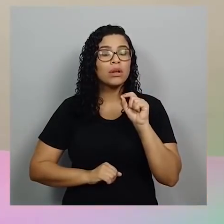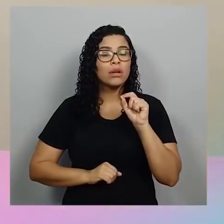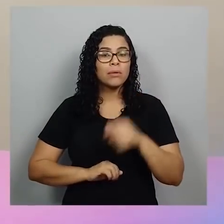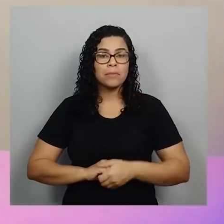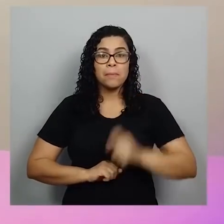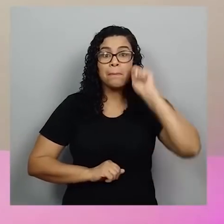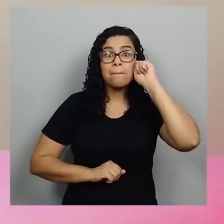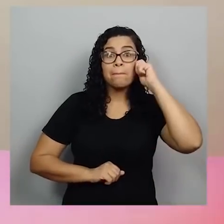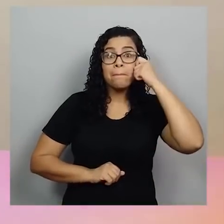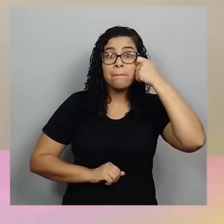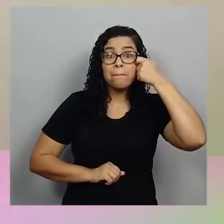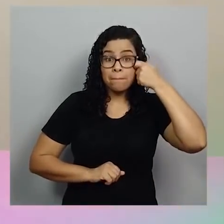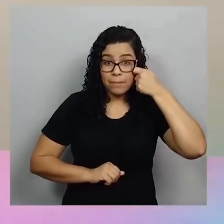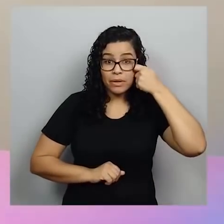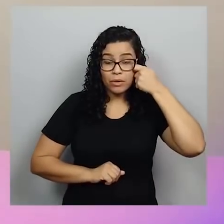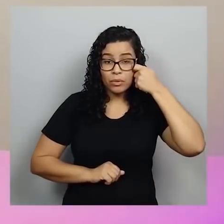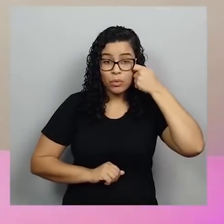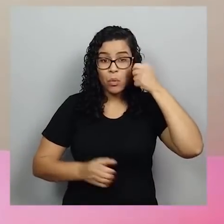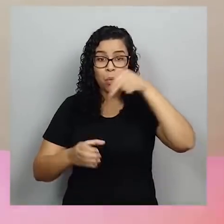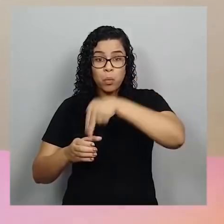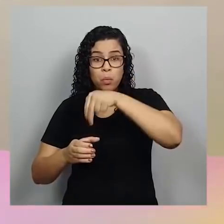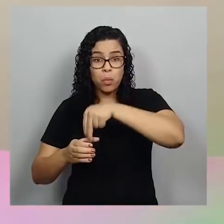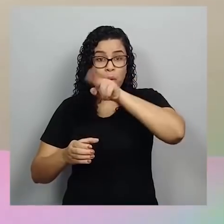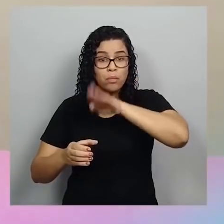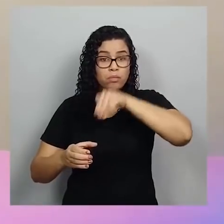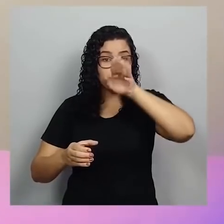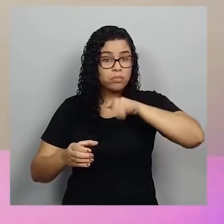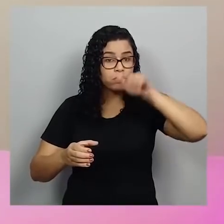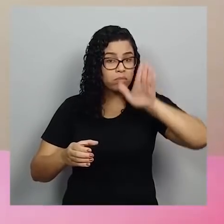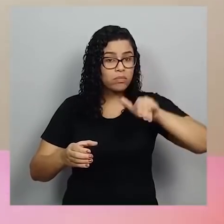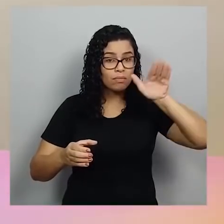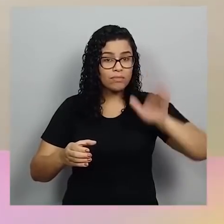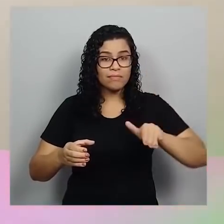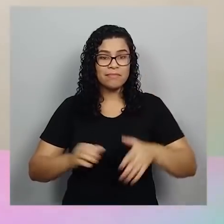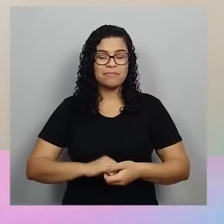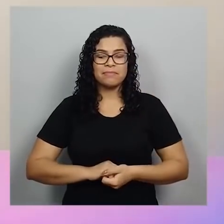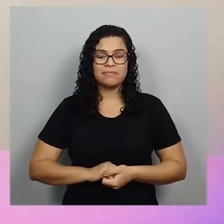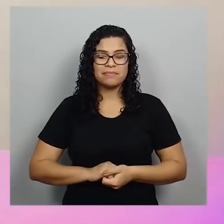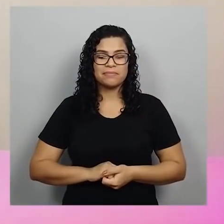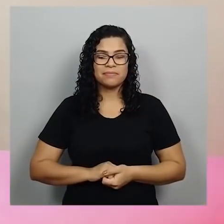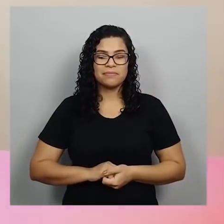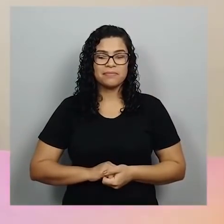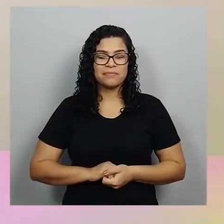de preto com a tinta guache por cima do nosso colorido.